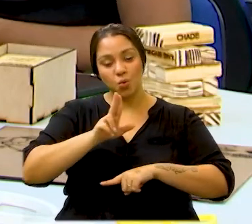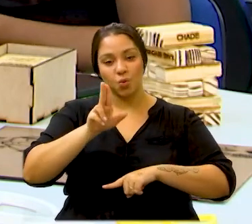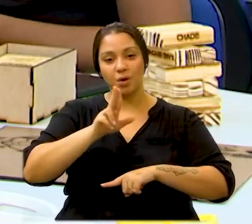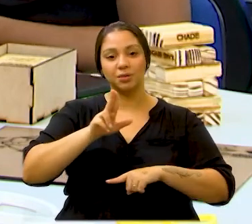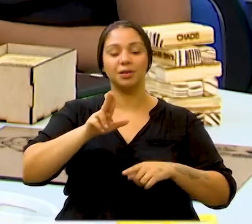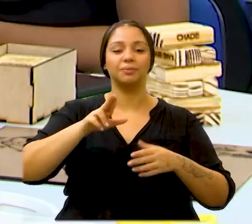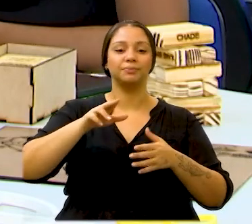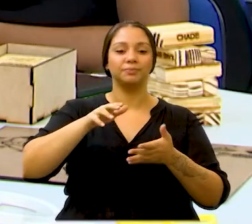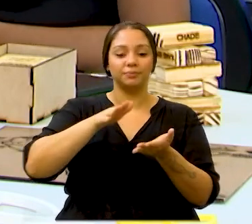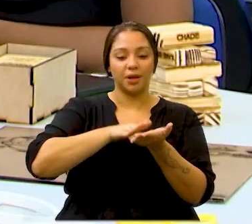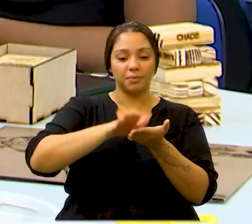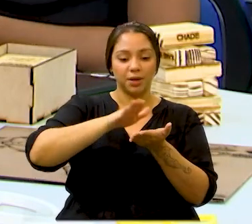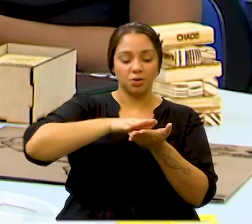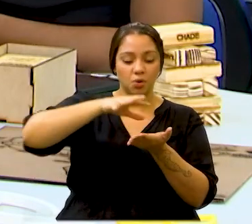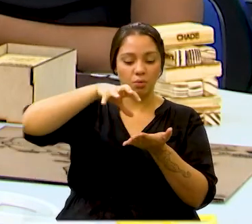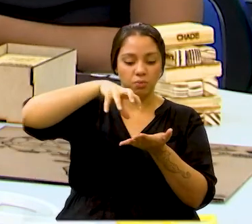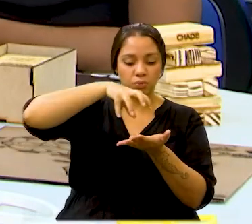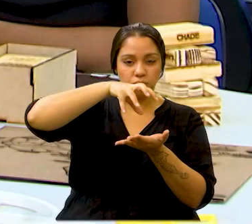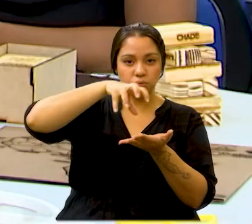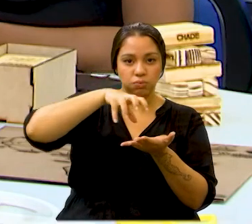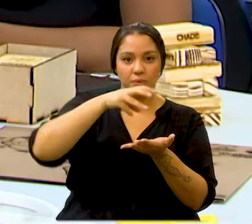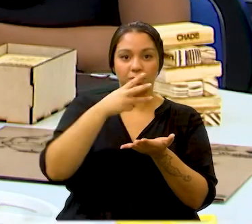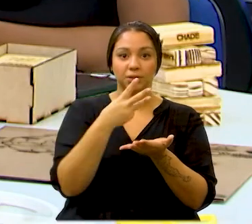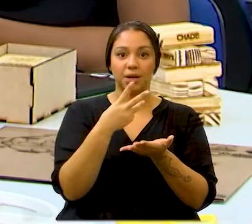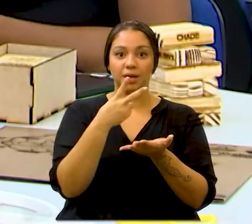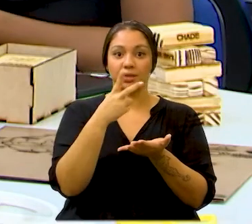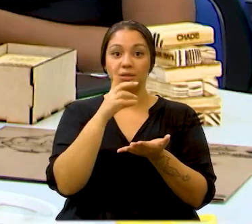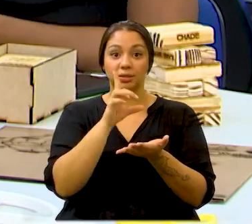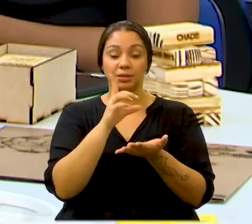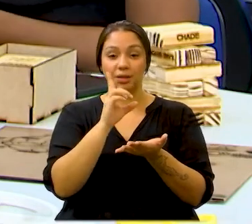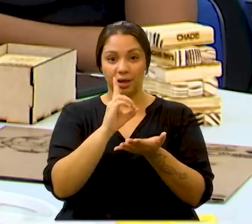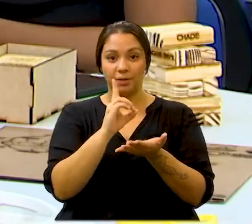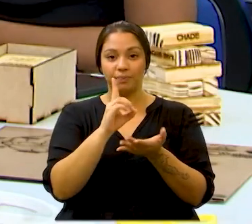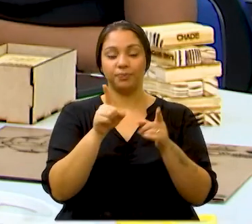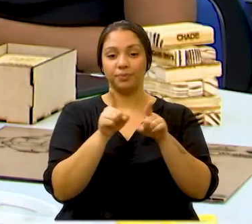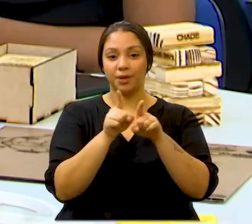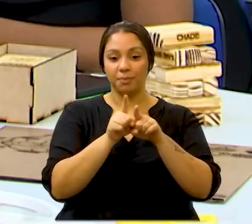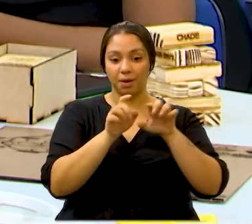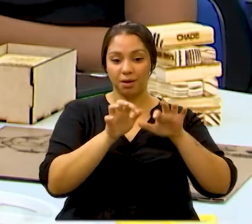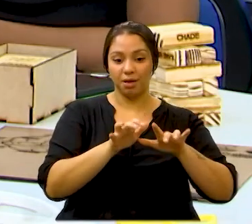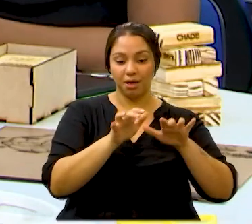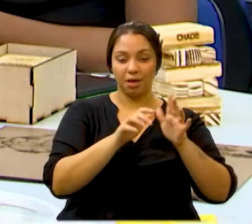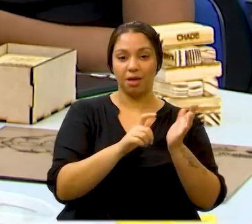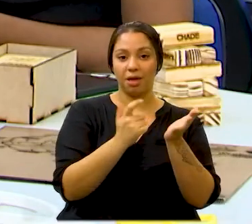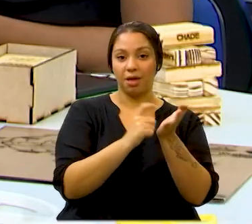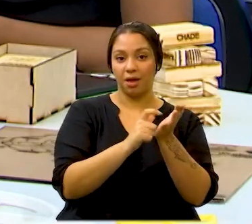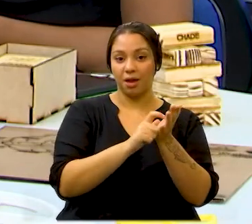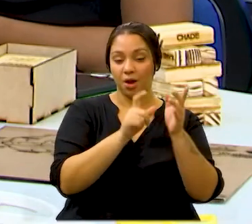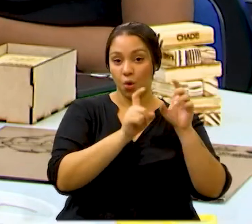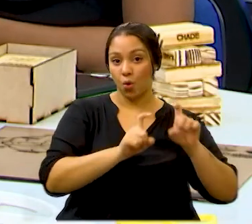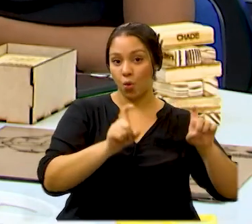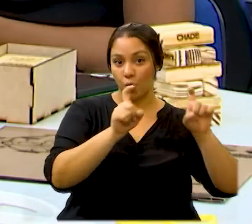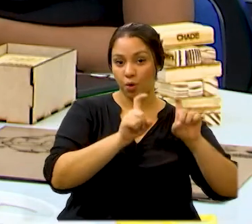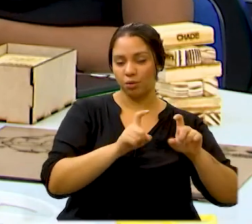impressora 3D, máquina de corte a laser, né, programas de computador, né,